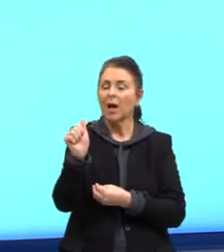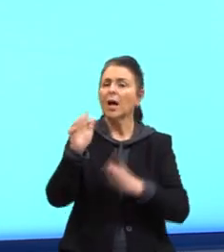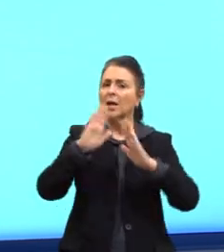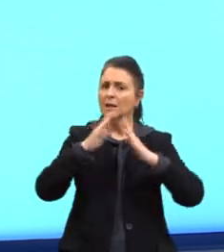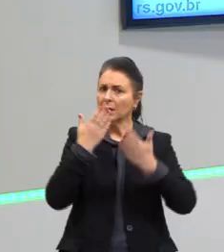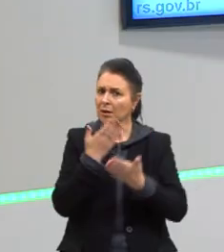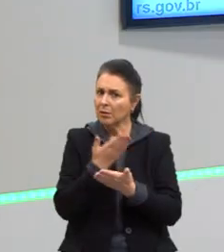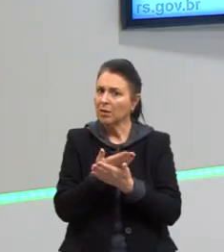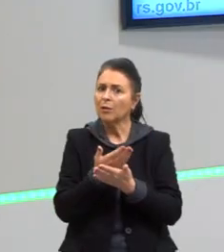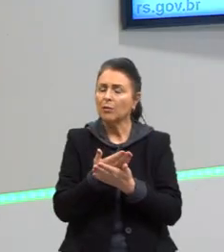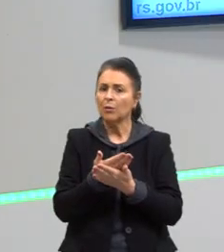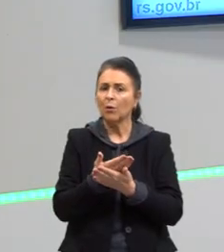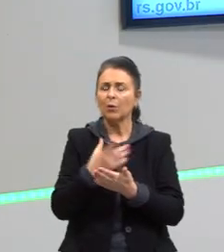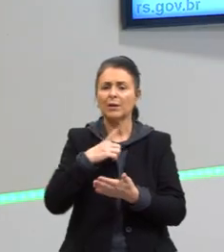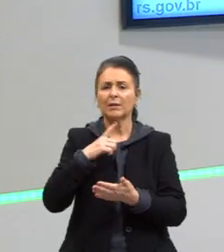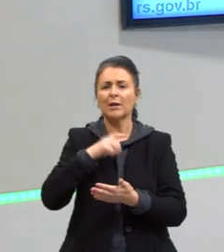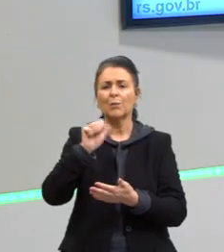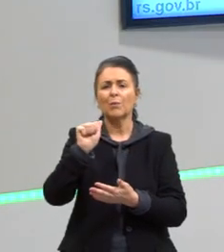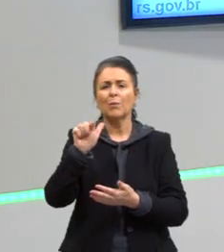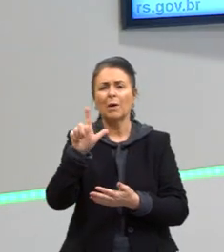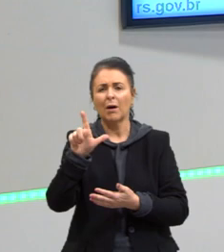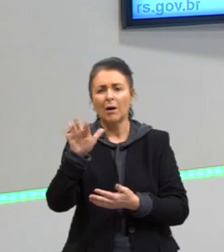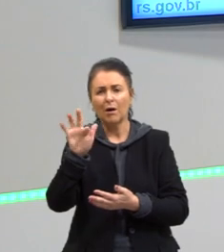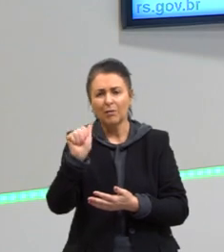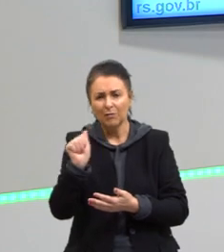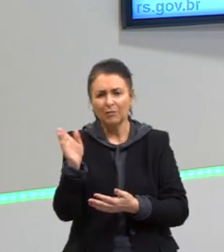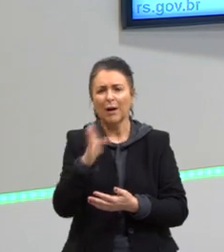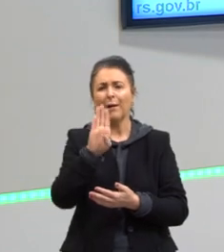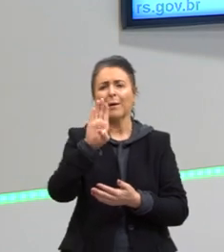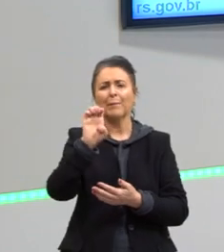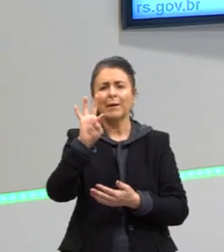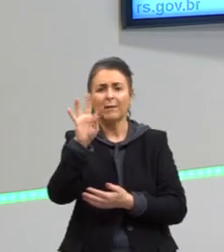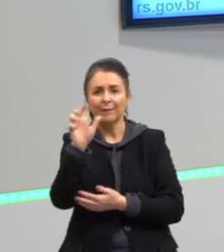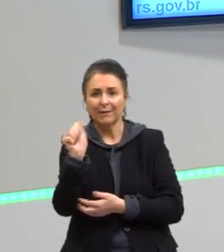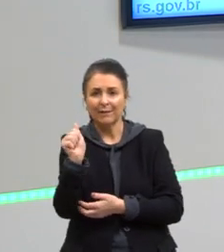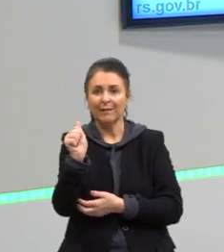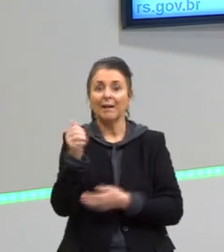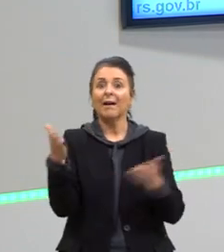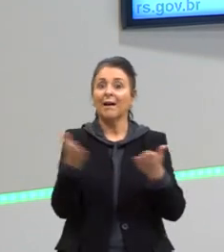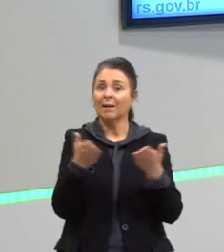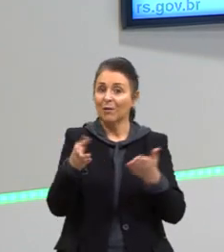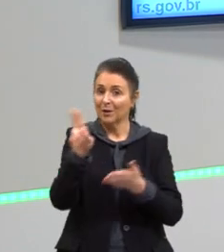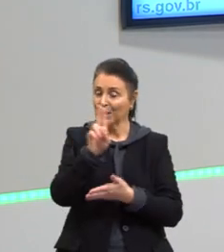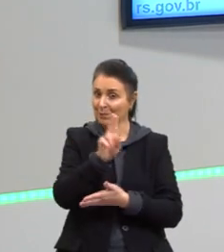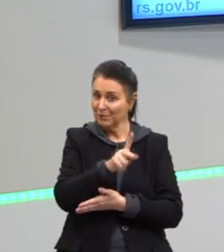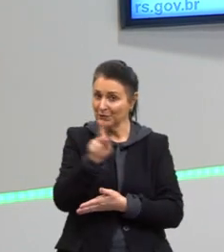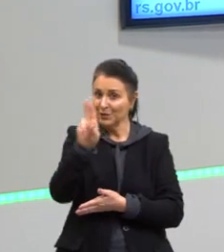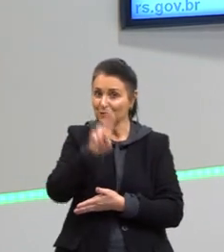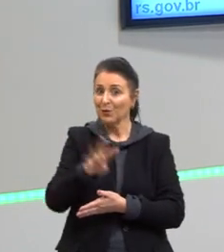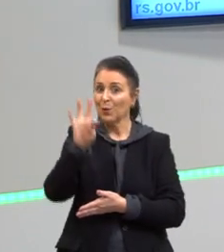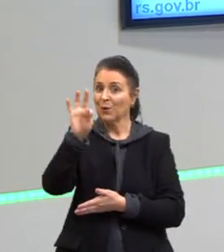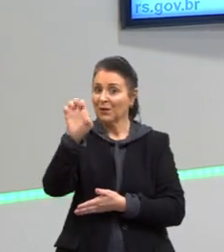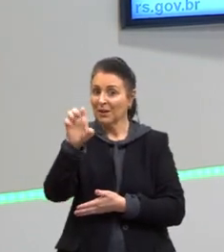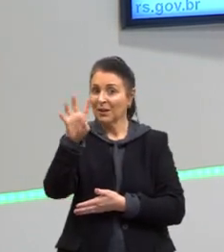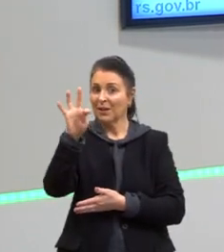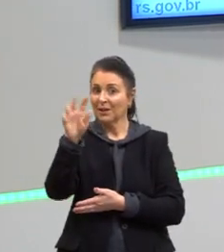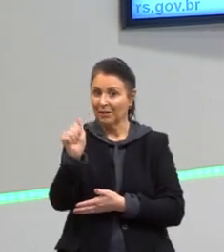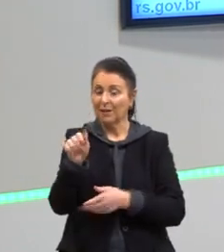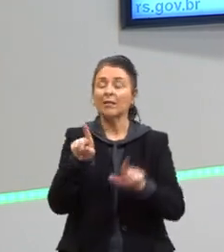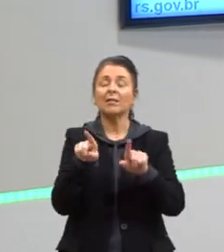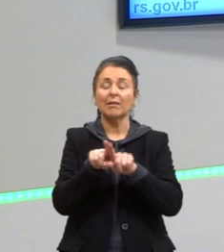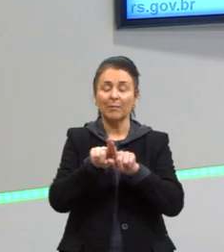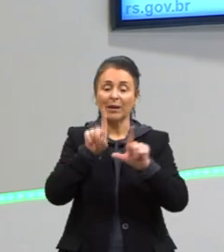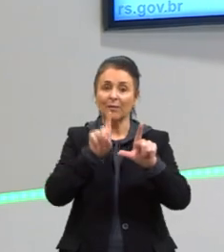vocês acabam vendo como uma alfa beta a Mas essa aqui que eu acabei escolhendo para usar é o peta também uma letra